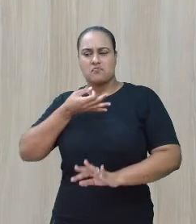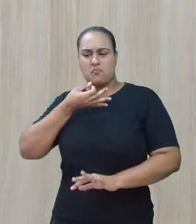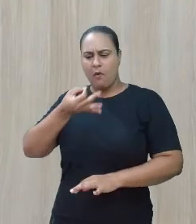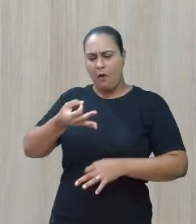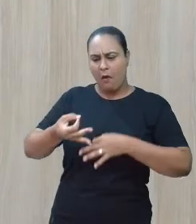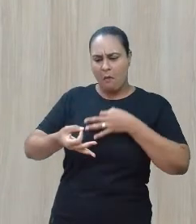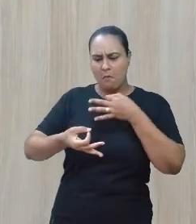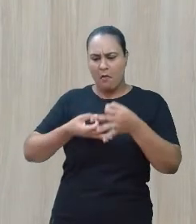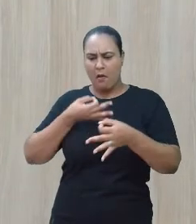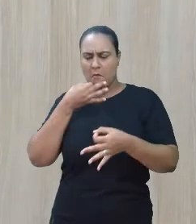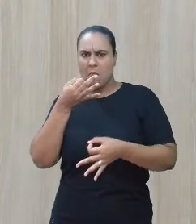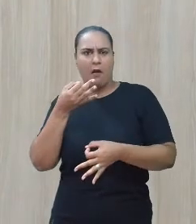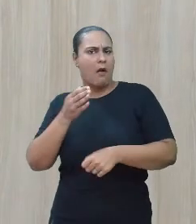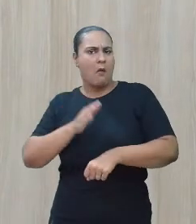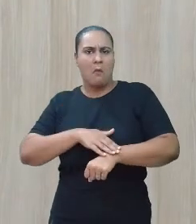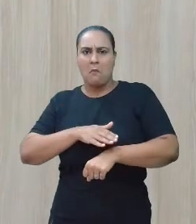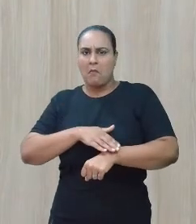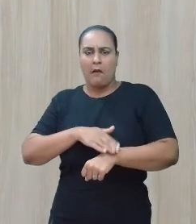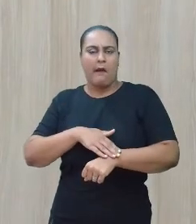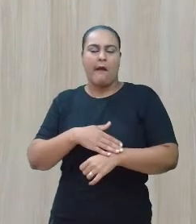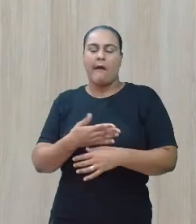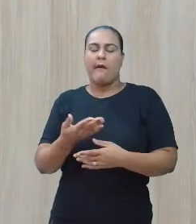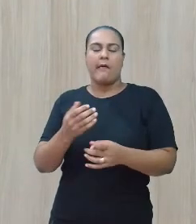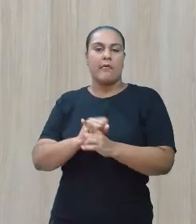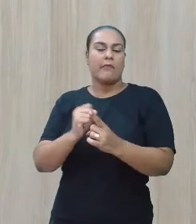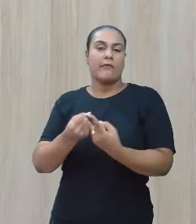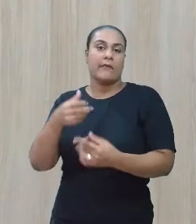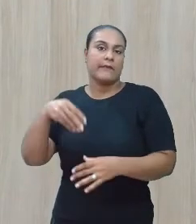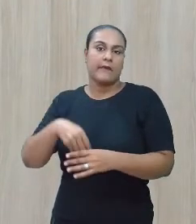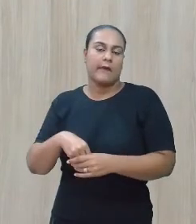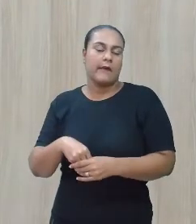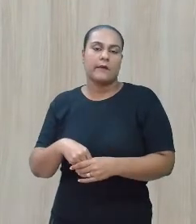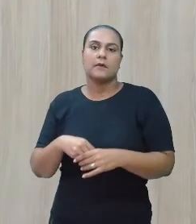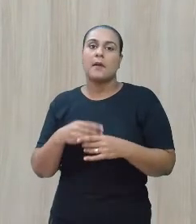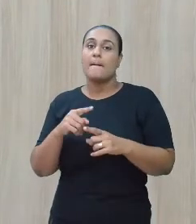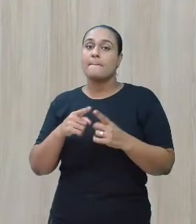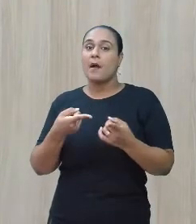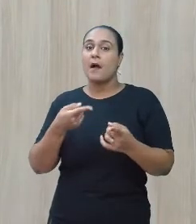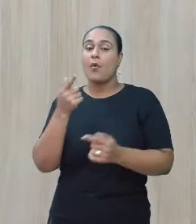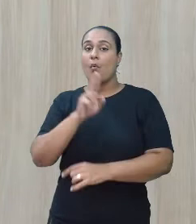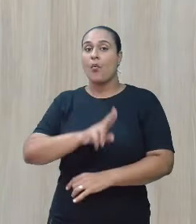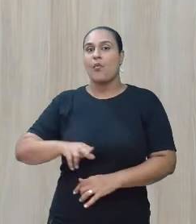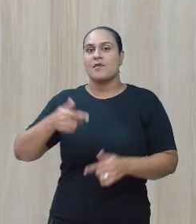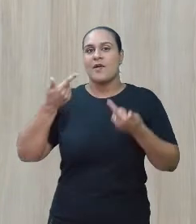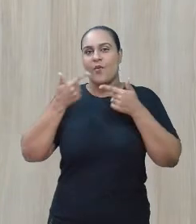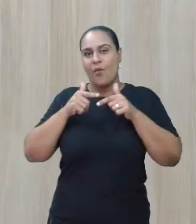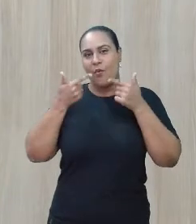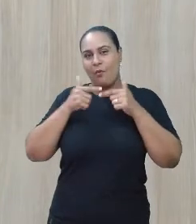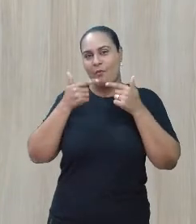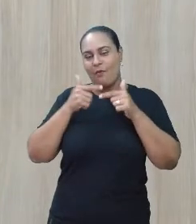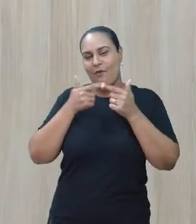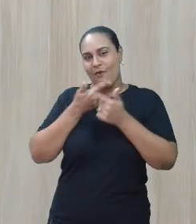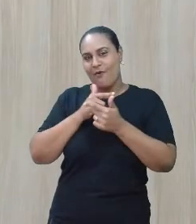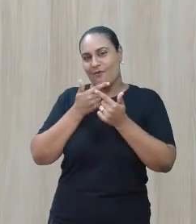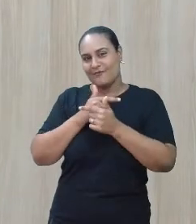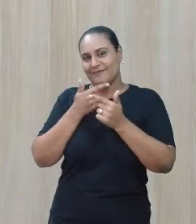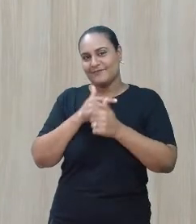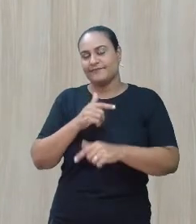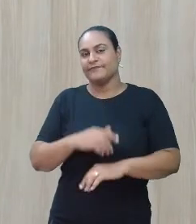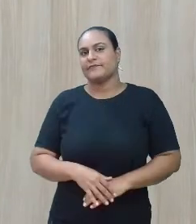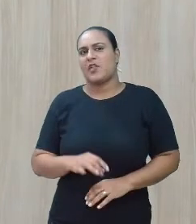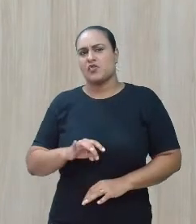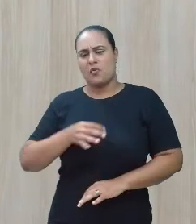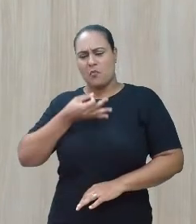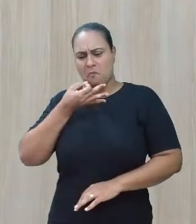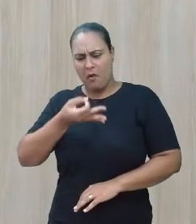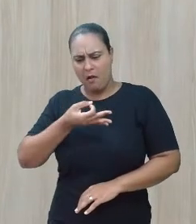vezes, a algo que está acontecendo na nossa sociedade, mas de forma bem-humorada. Mas é só